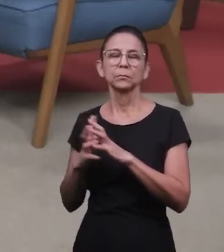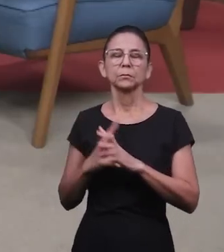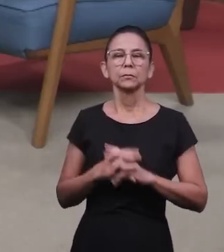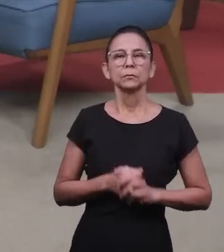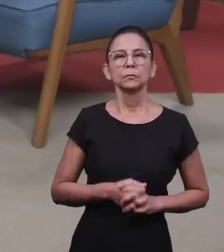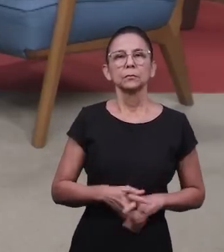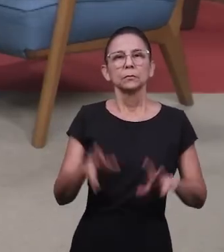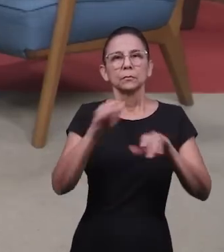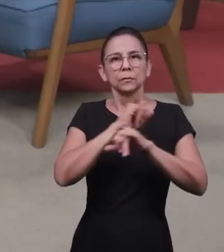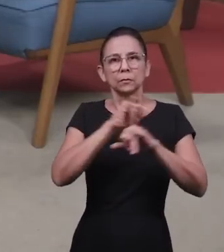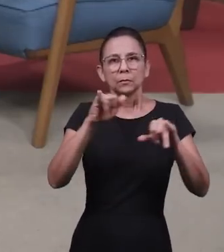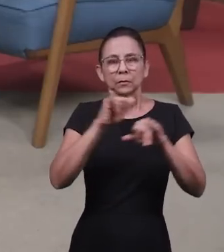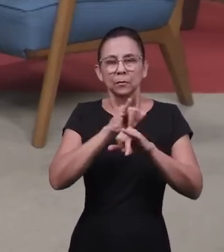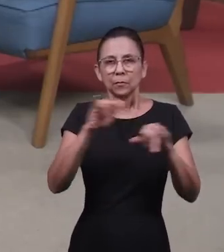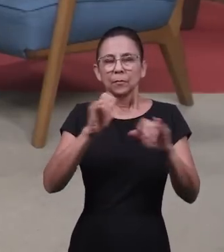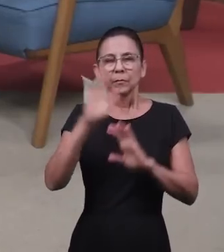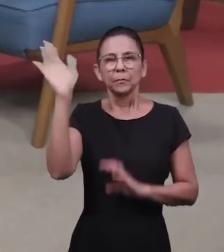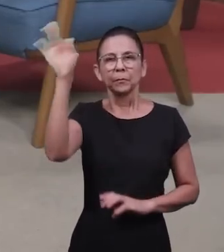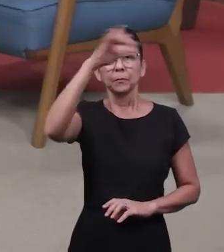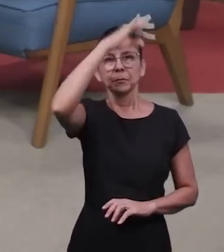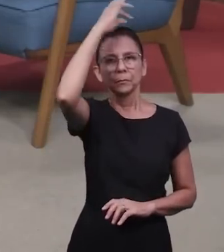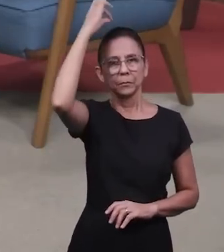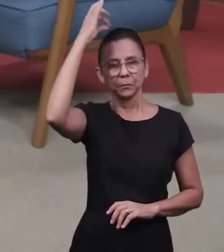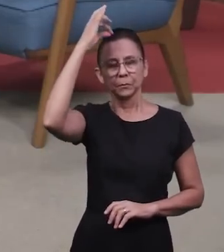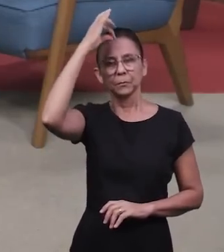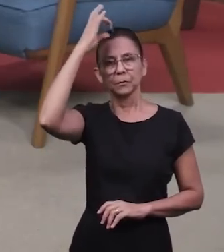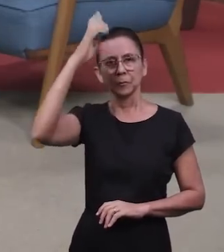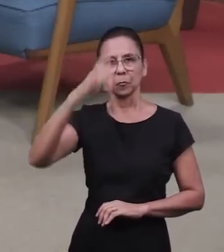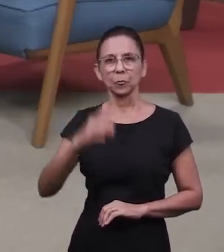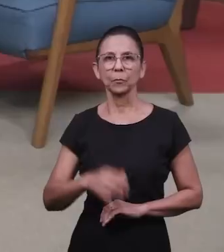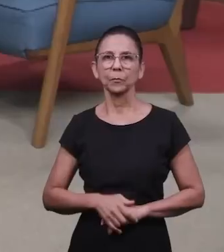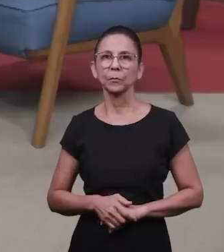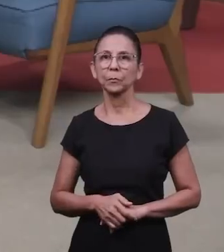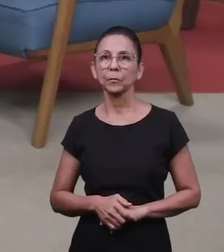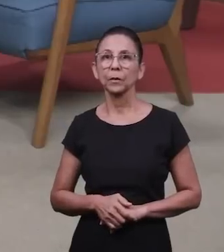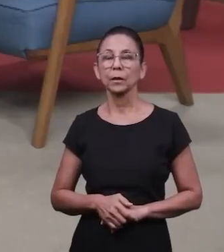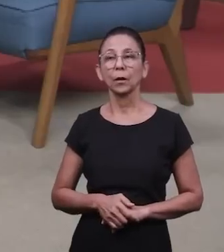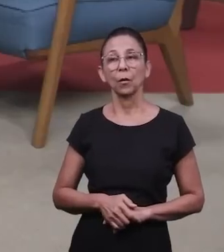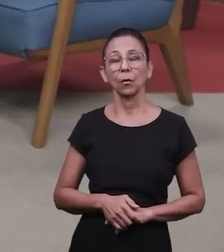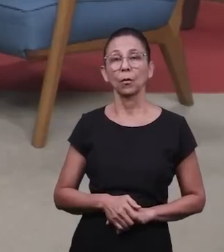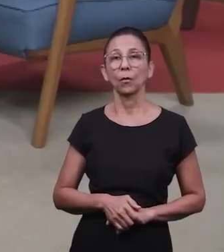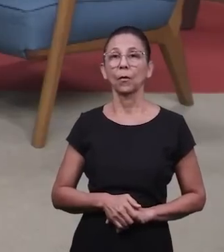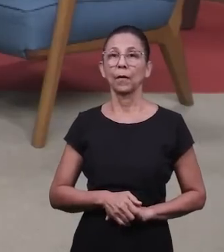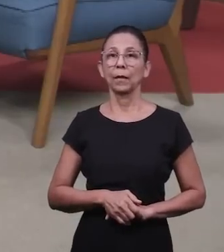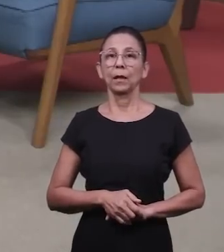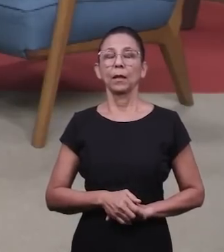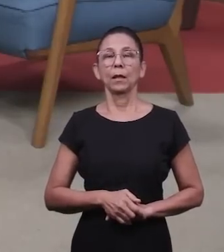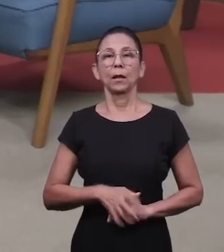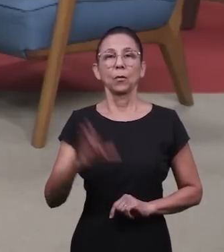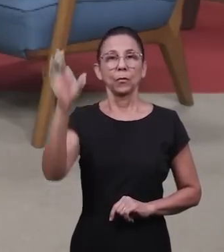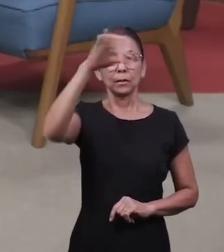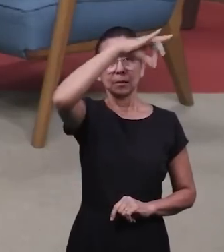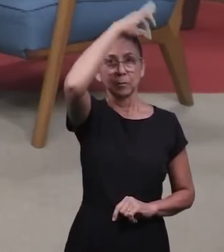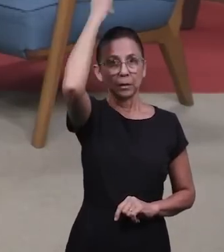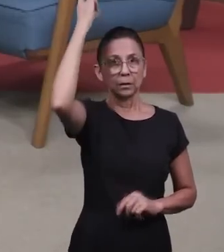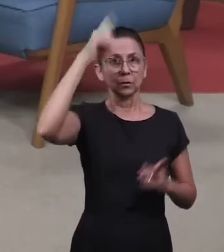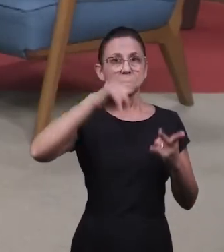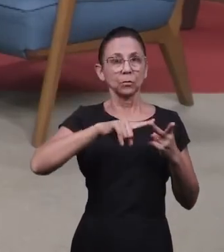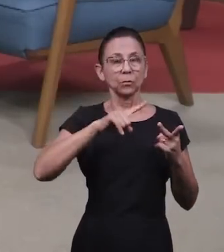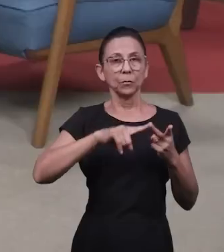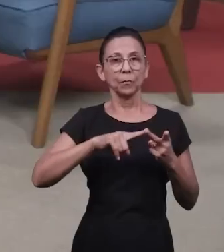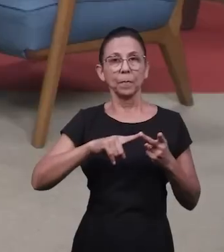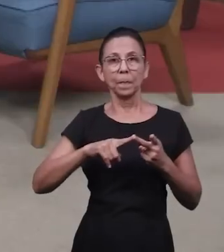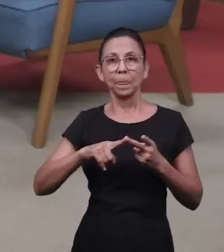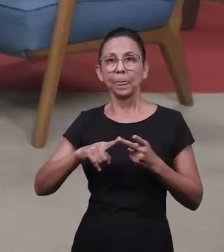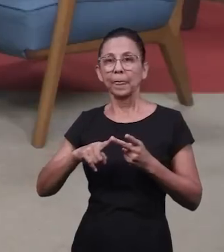repercute, reverbera a voz do Espírito Santo, né? Esse texto diz assim, o Espírito e a esposa dizem, vem. Quer dizer,